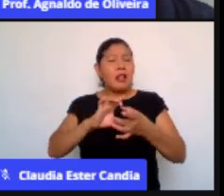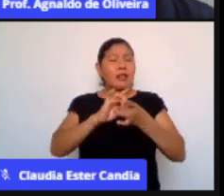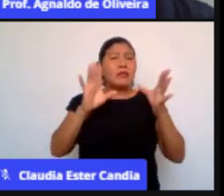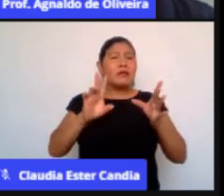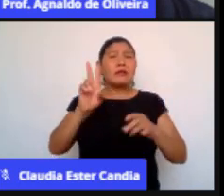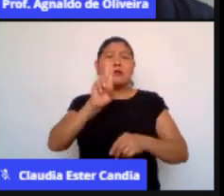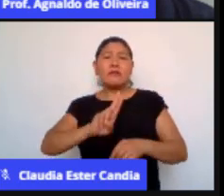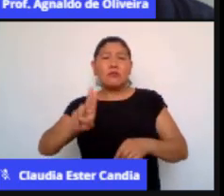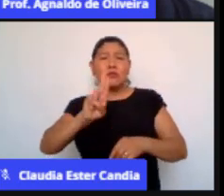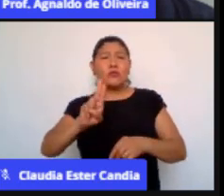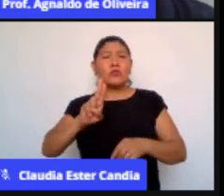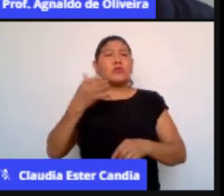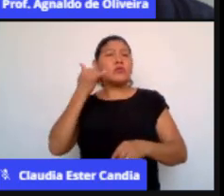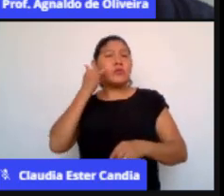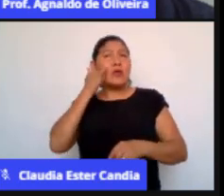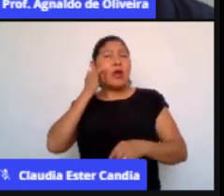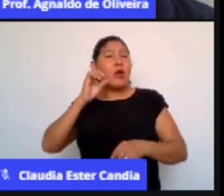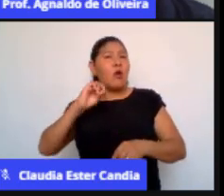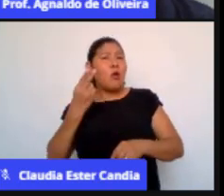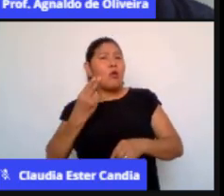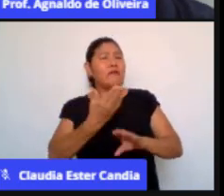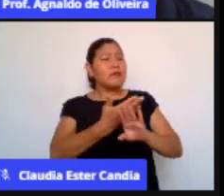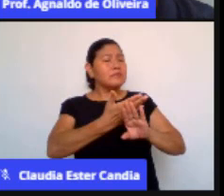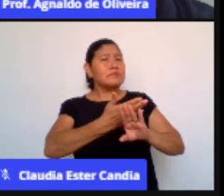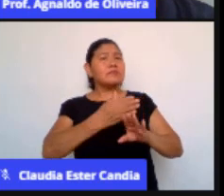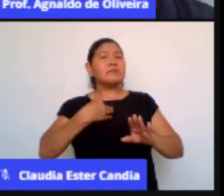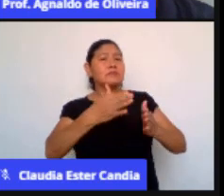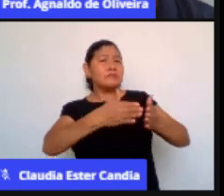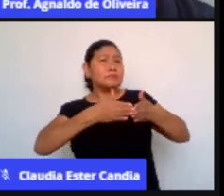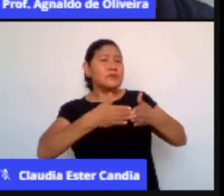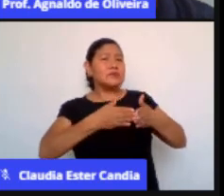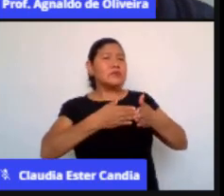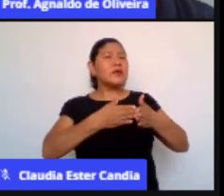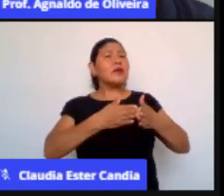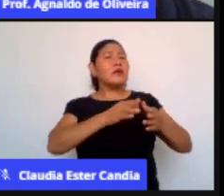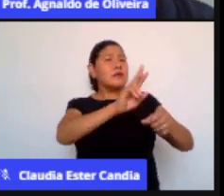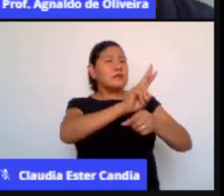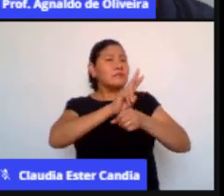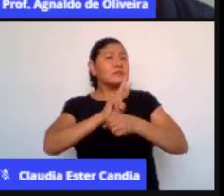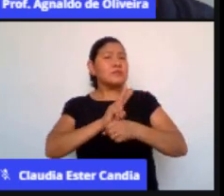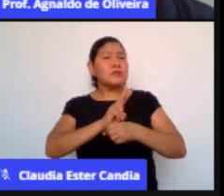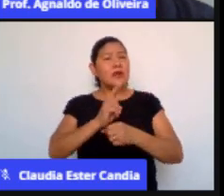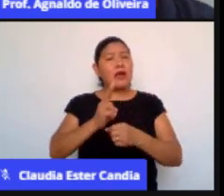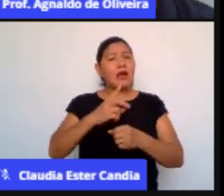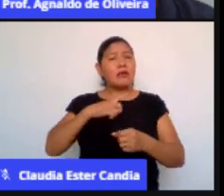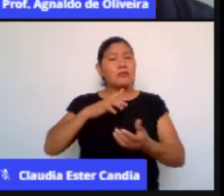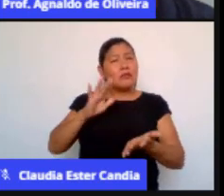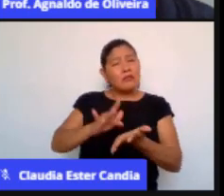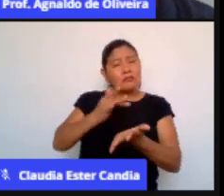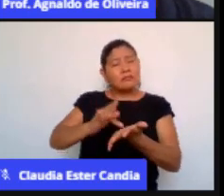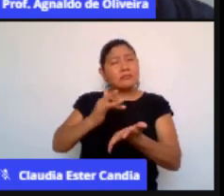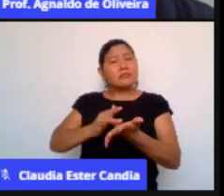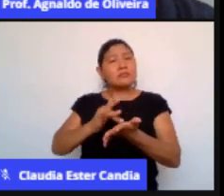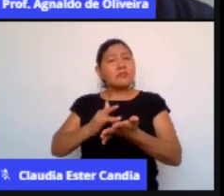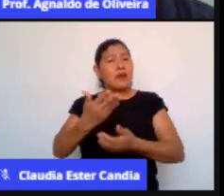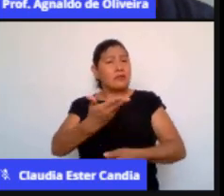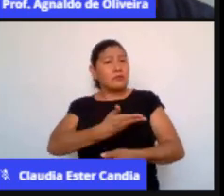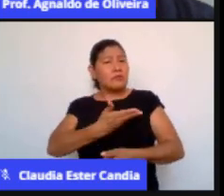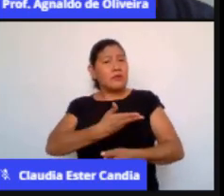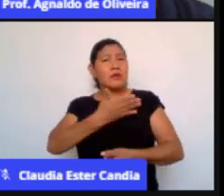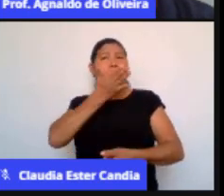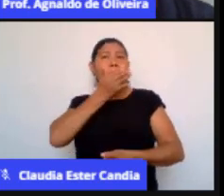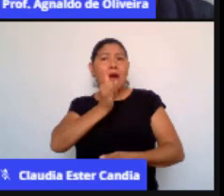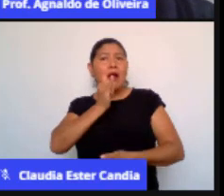será que ele vai dividir com o irmão, vai dividir com o pai, Será que ele tem um livro didático de matemática? Os cadernos de apoio, ele está